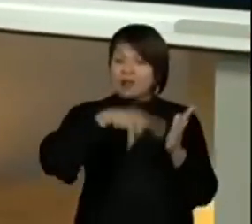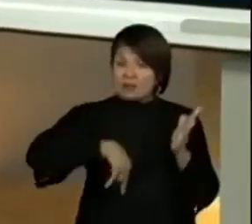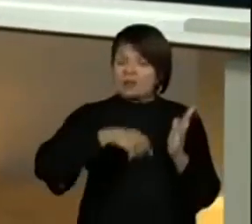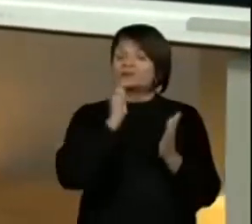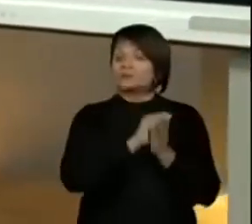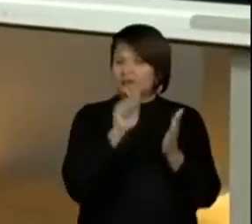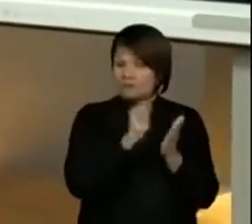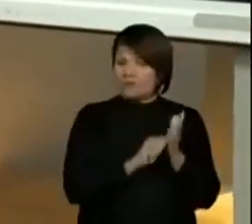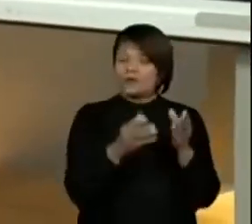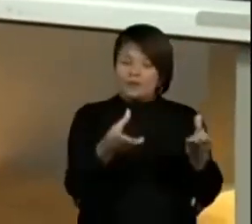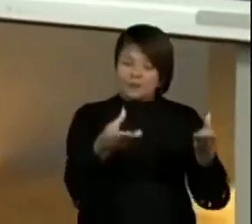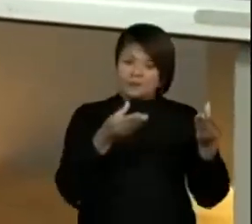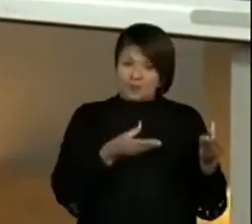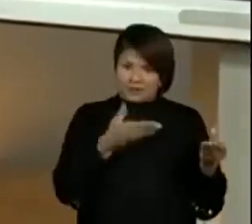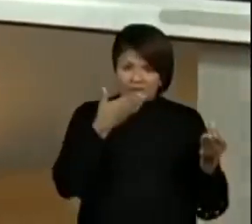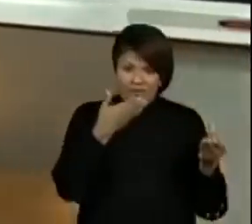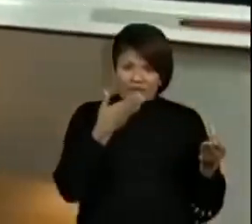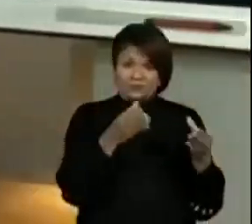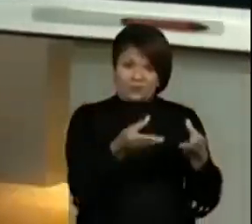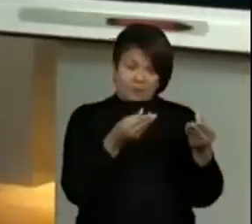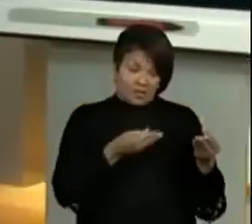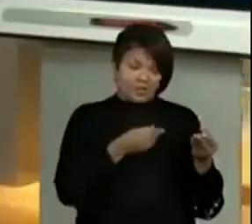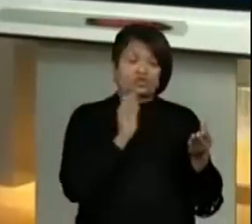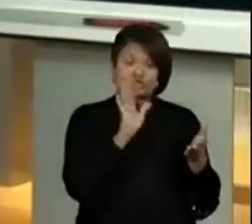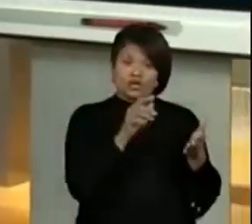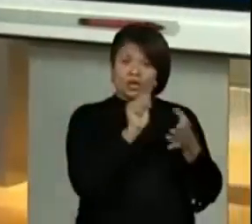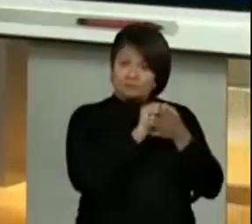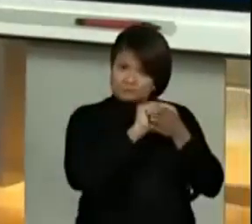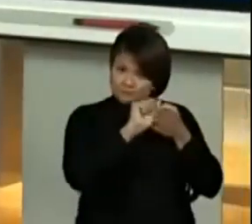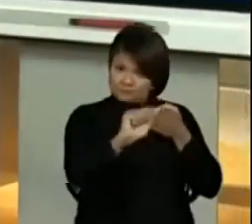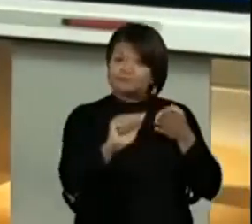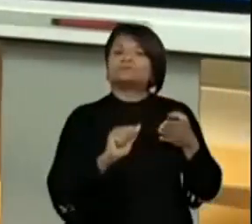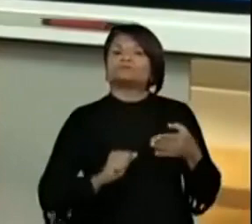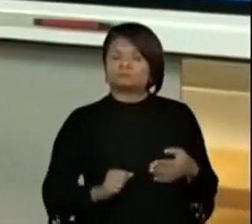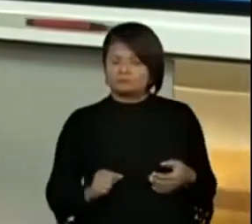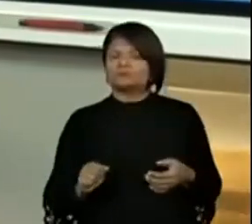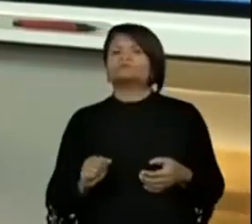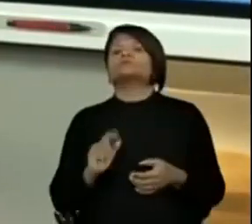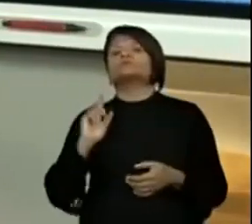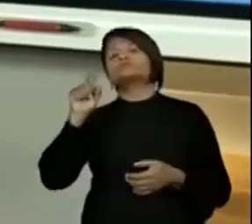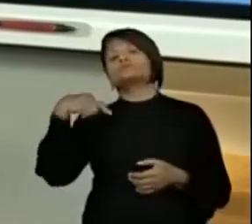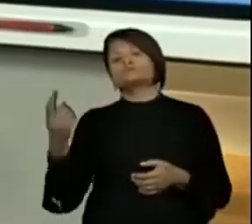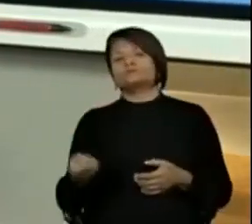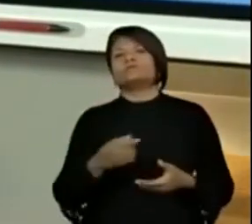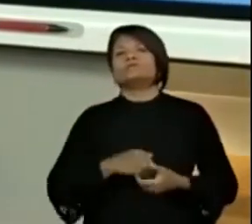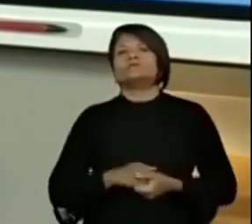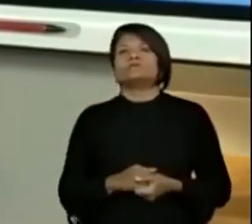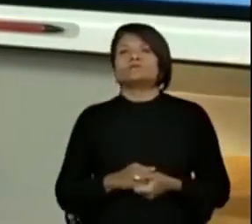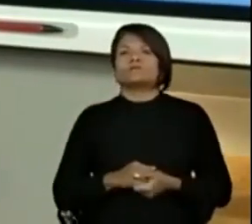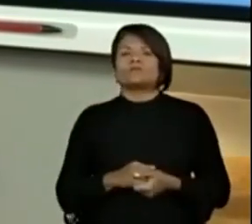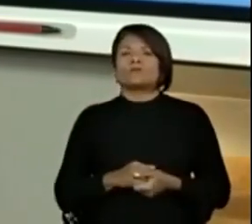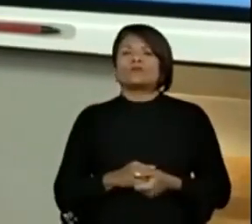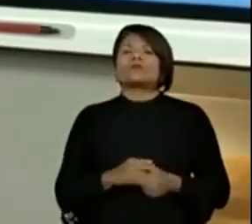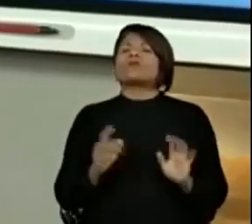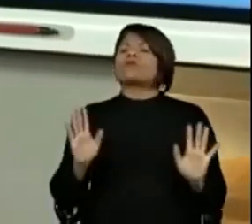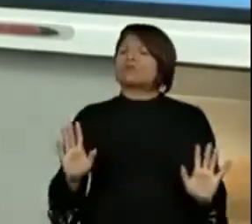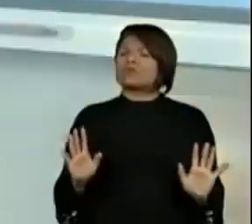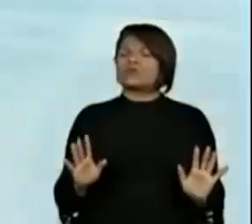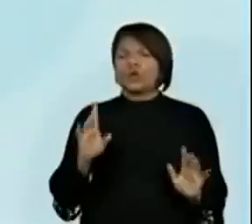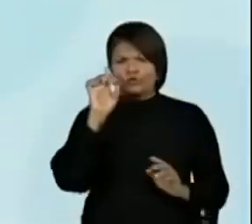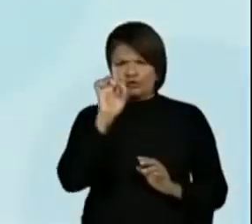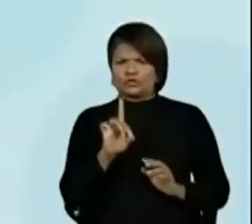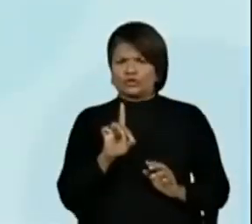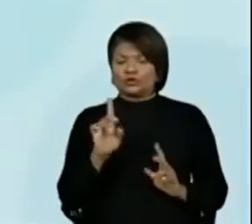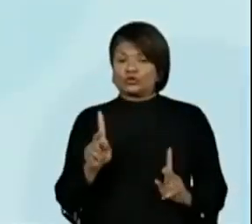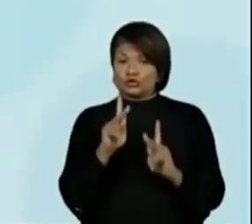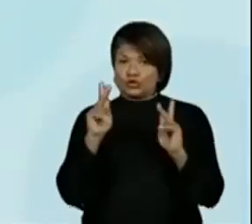seu livro, se estiver fácil, e já faz a marcação aqui, ó, ok? Vamos para o próximo? De acordo com o diretor do